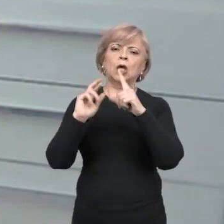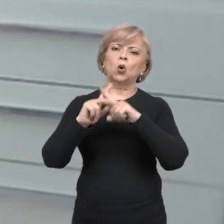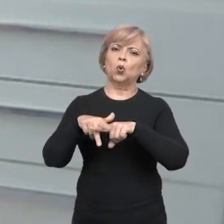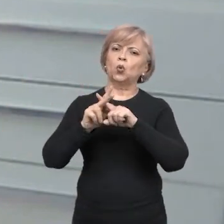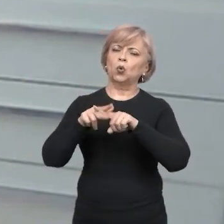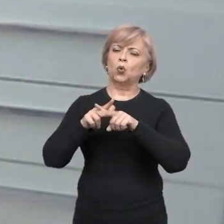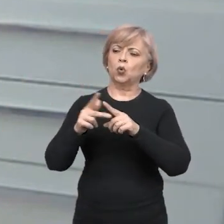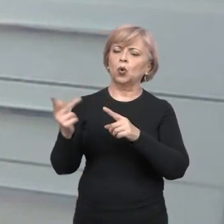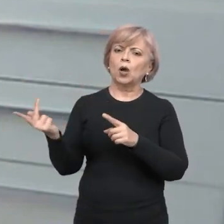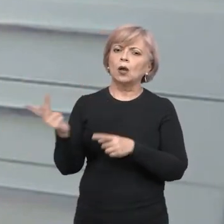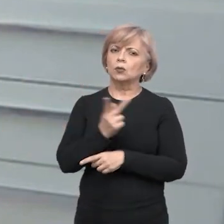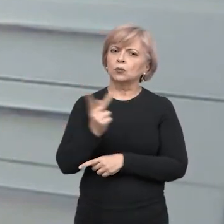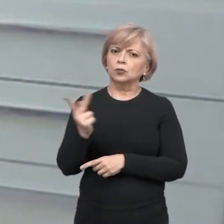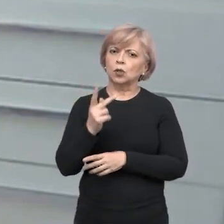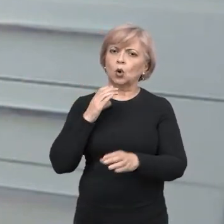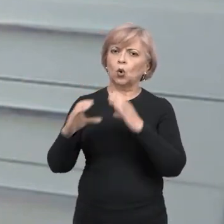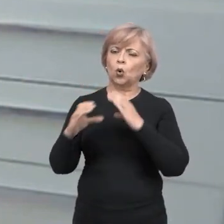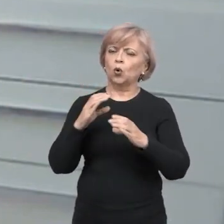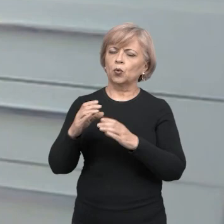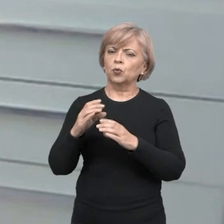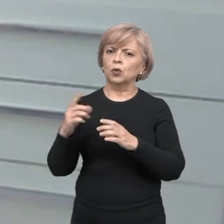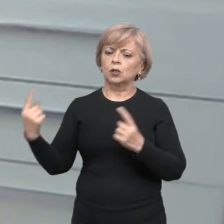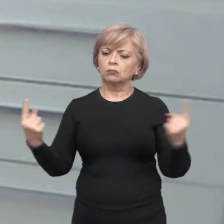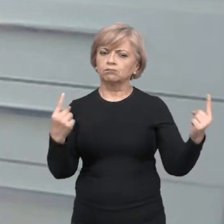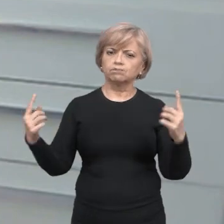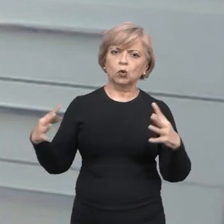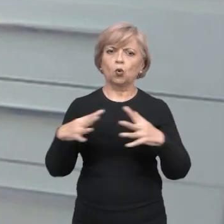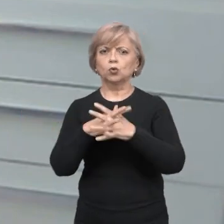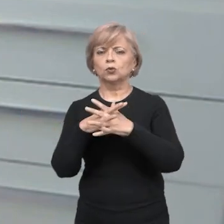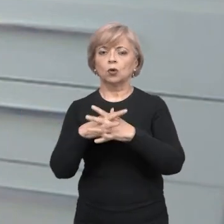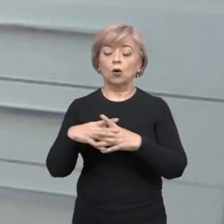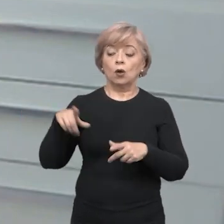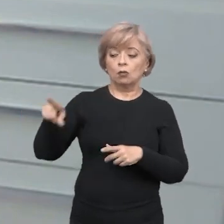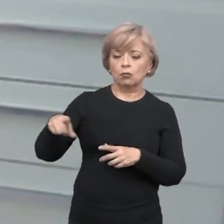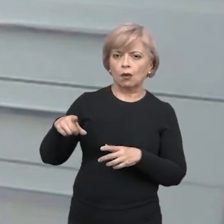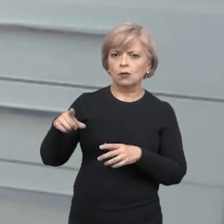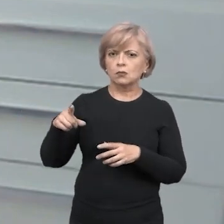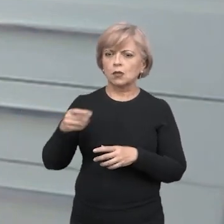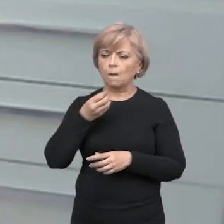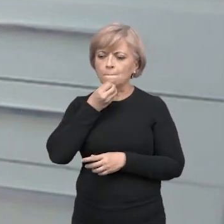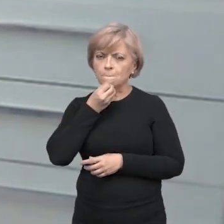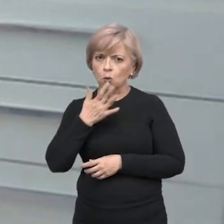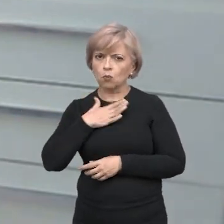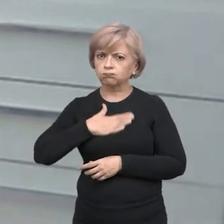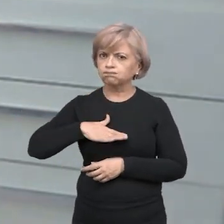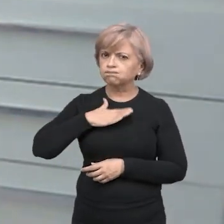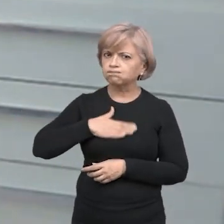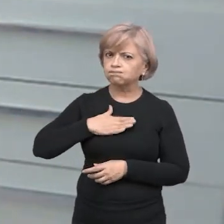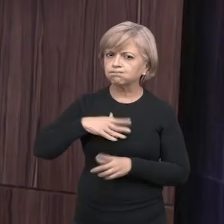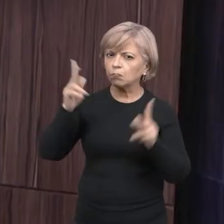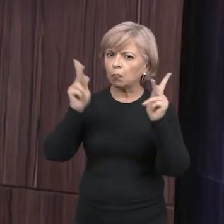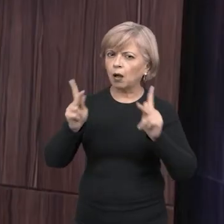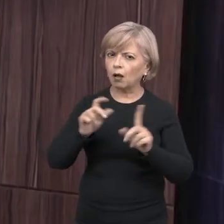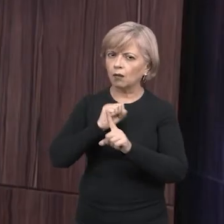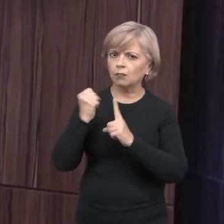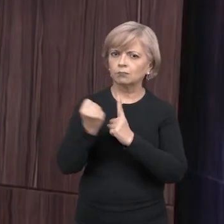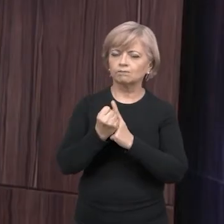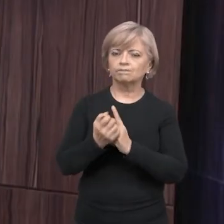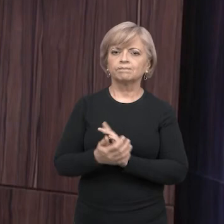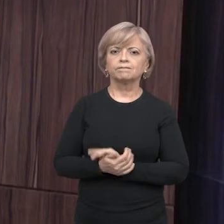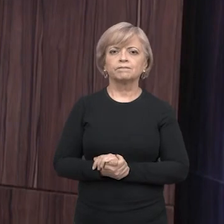reconstrutores dessa linha de comunicação dessa forma de construção de consenso de pacificação social